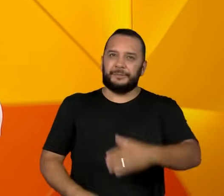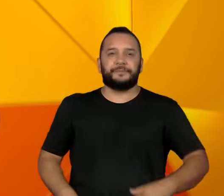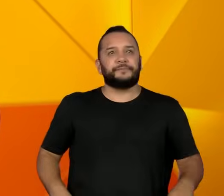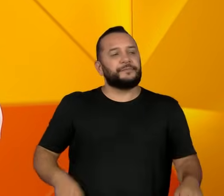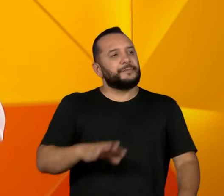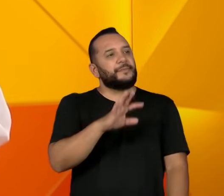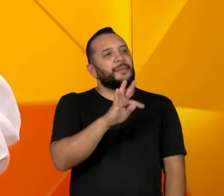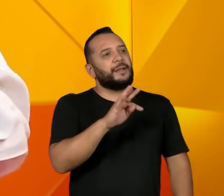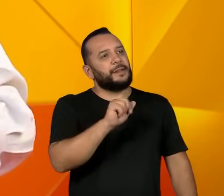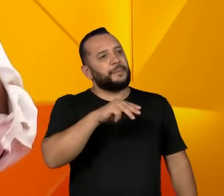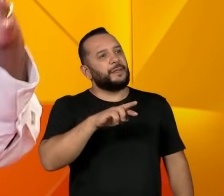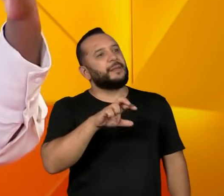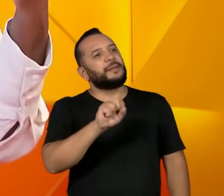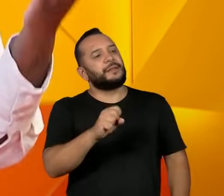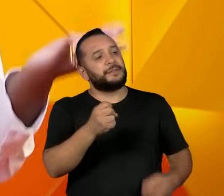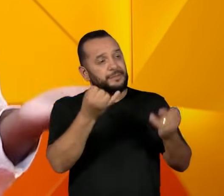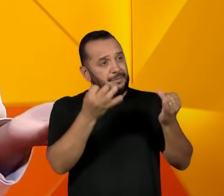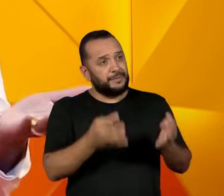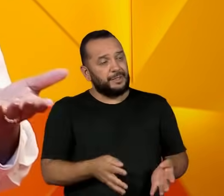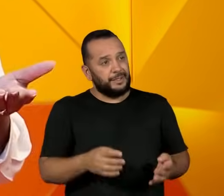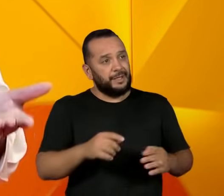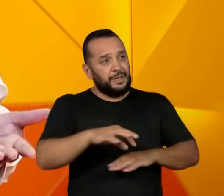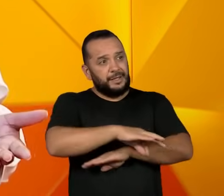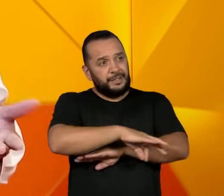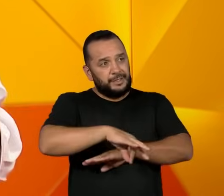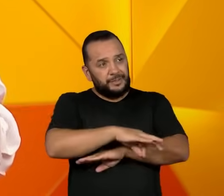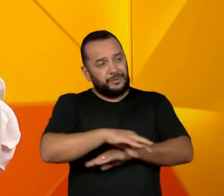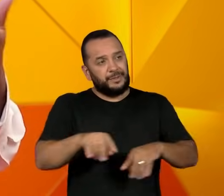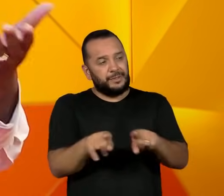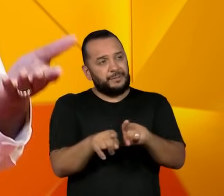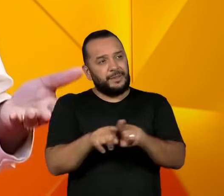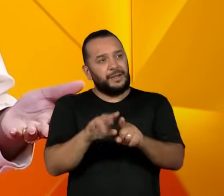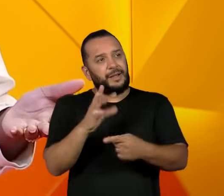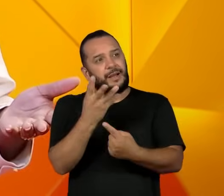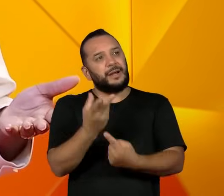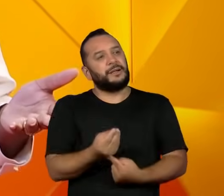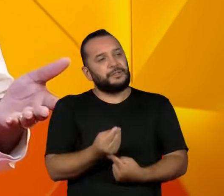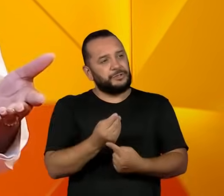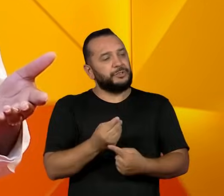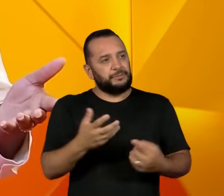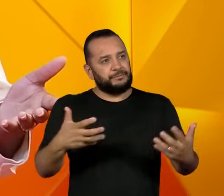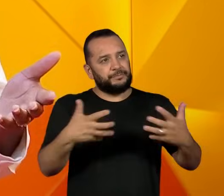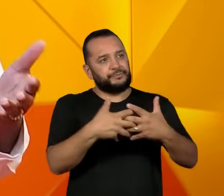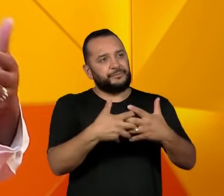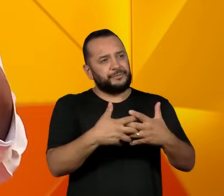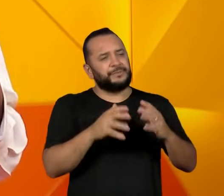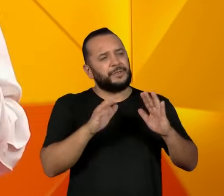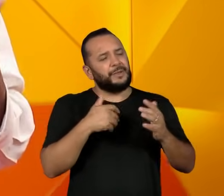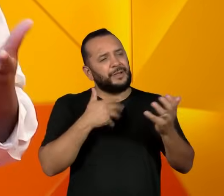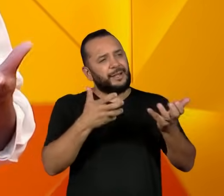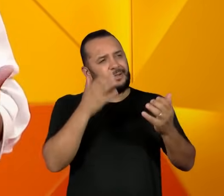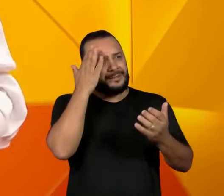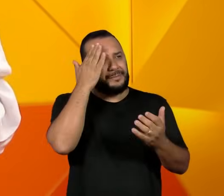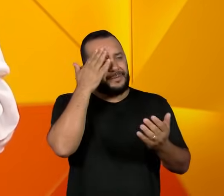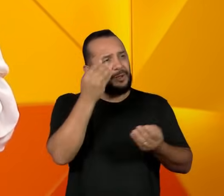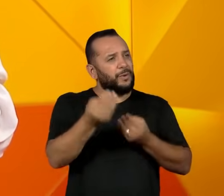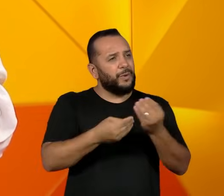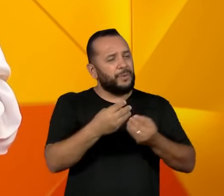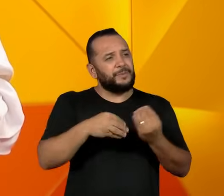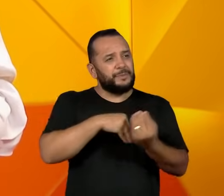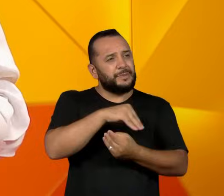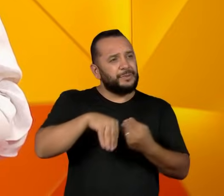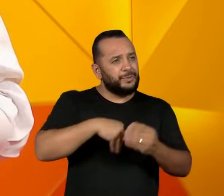Tamires, me fala uma coisa. A arquitetura e a arte, elas têm muito em comum. Eu quero saber de você, assim, em que momento que elas se